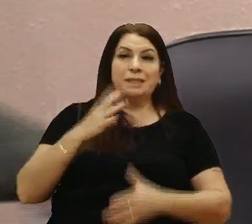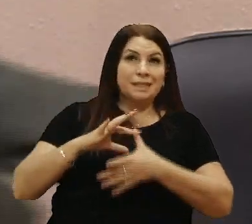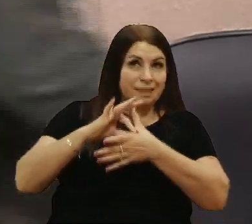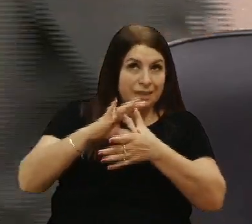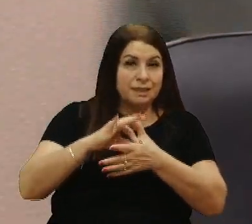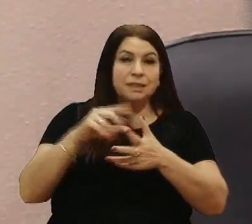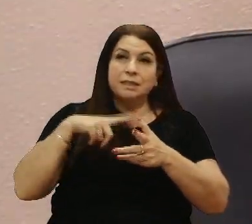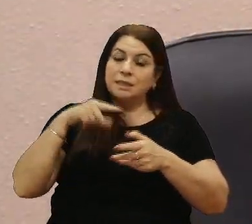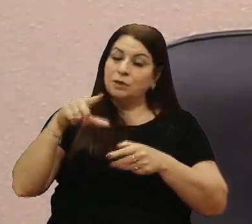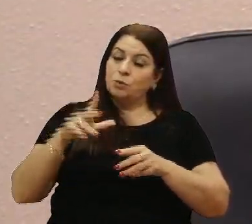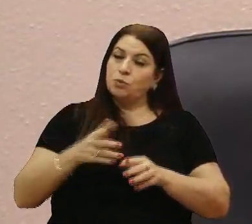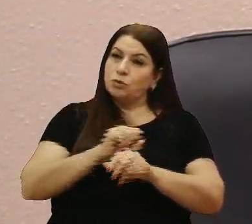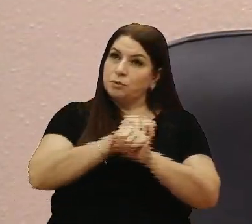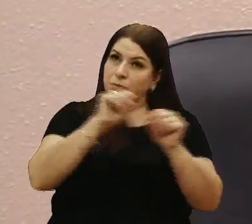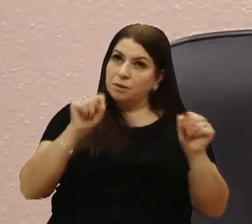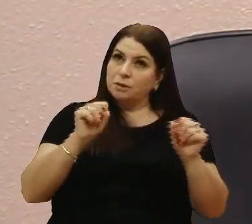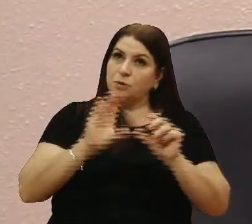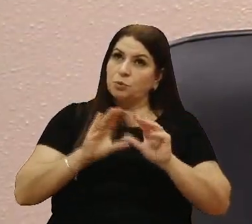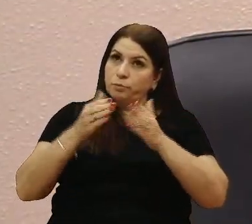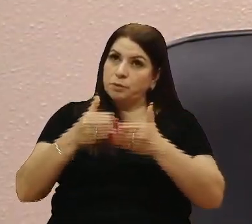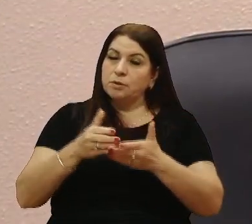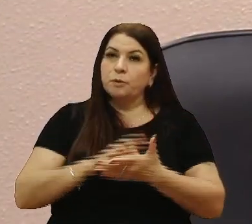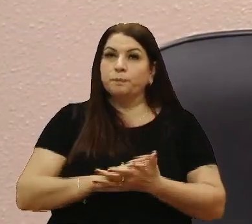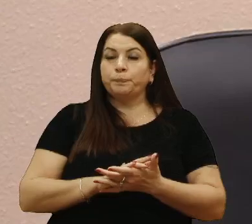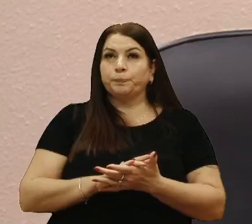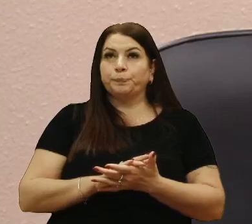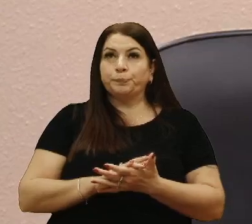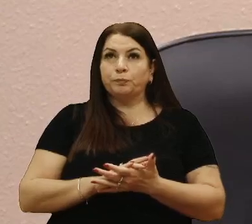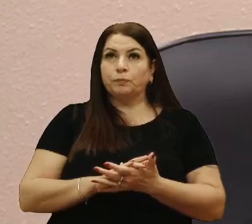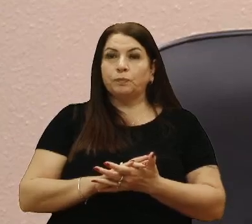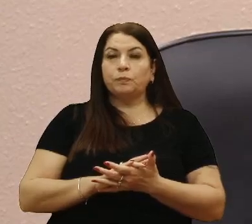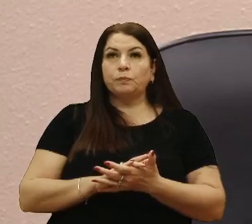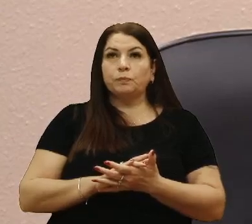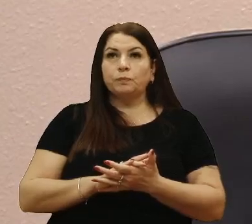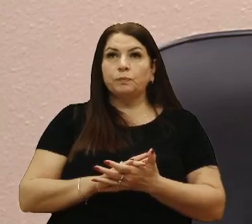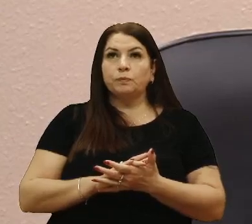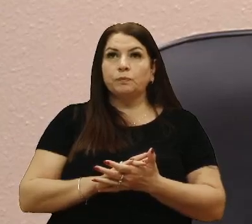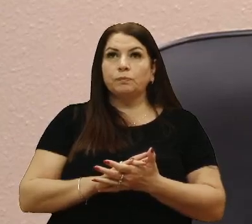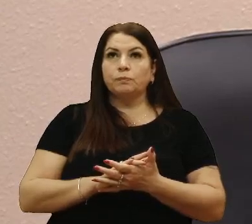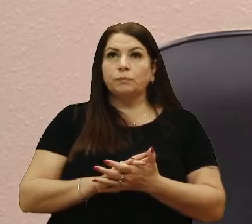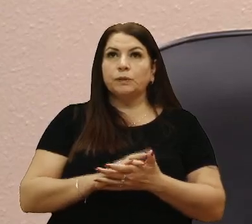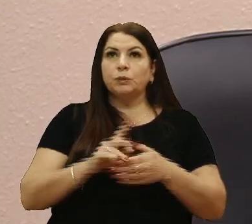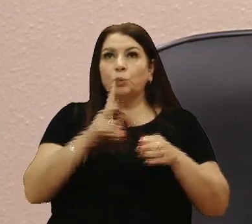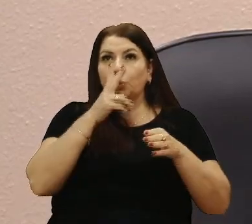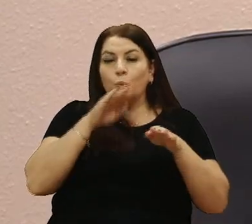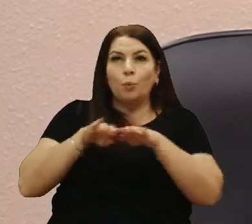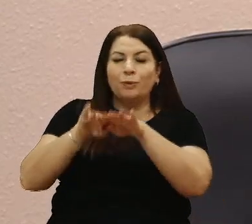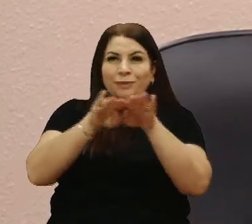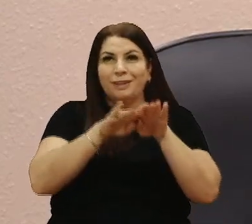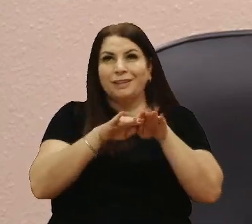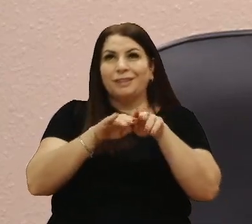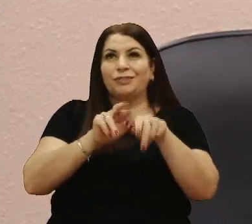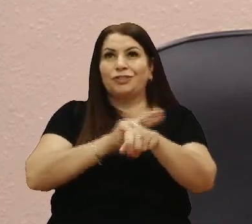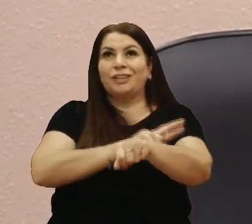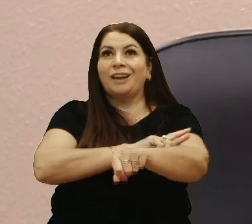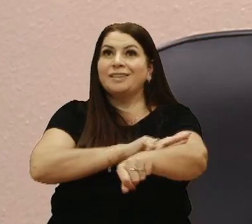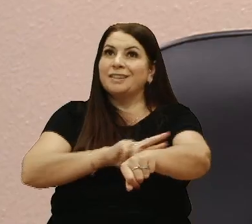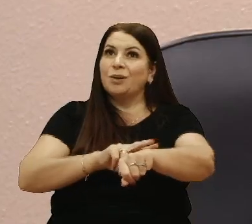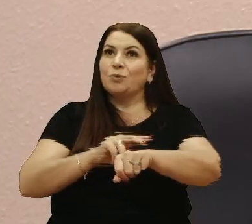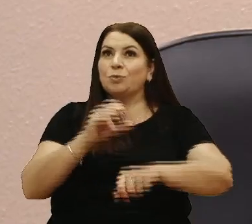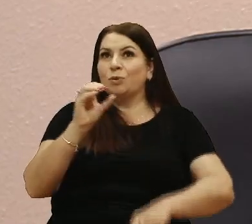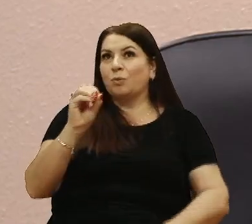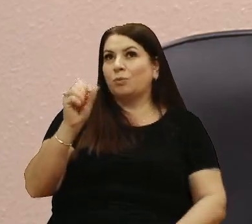Nós tivemos aqui hoje de manhã a comissão, né, de questão de igualdade racial da OAB, e iniciativas